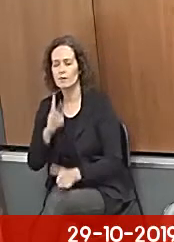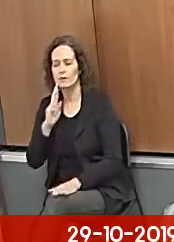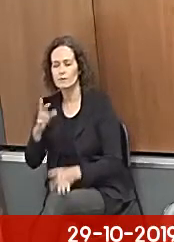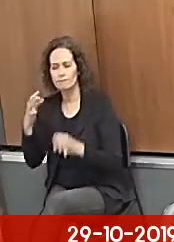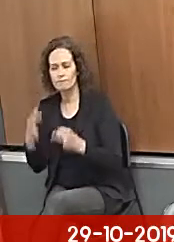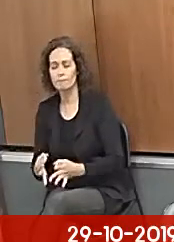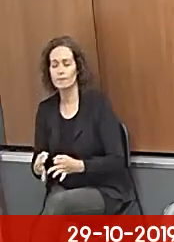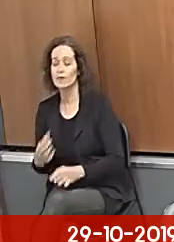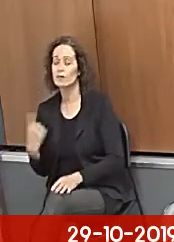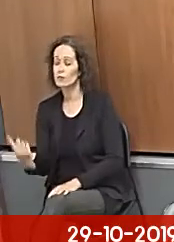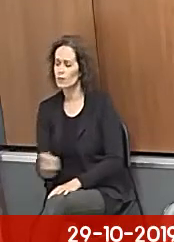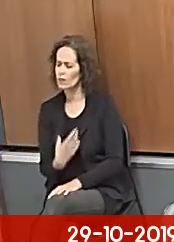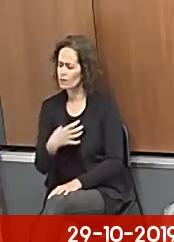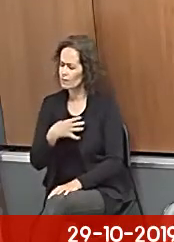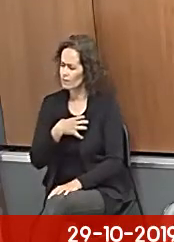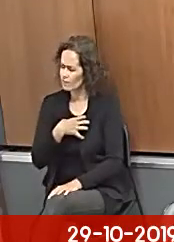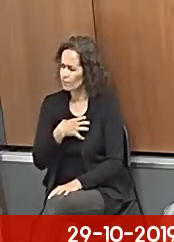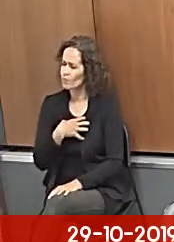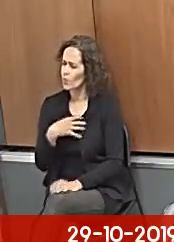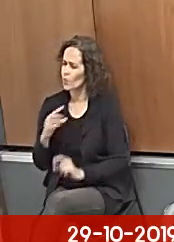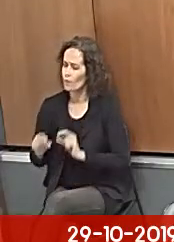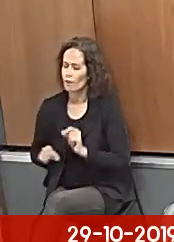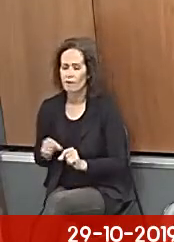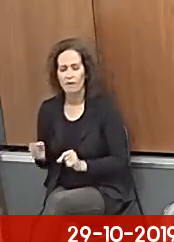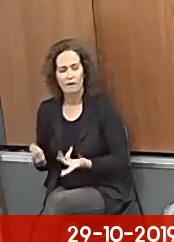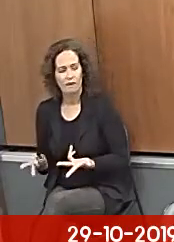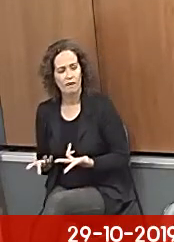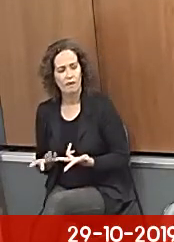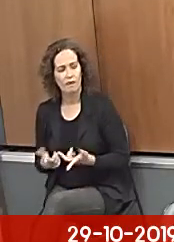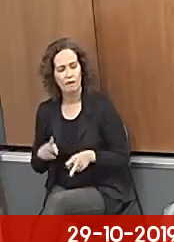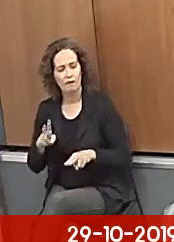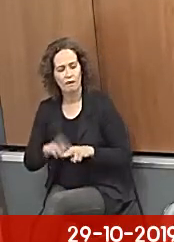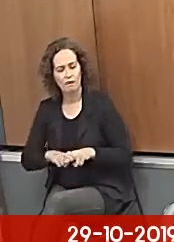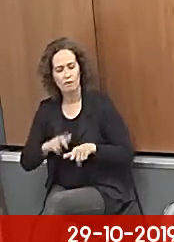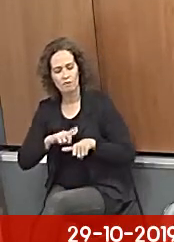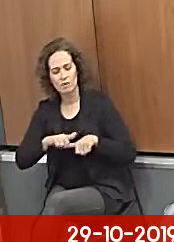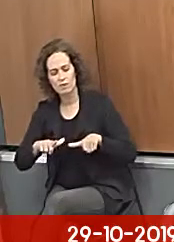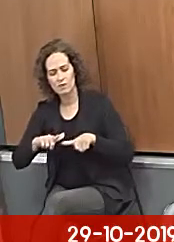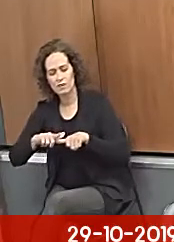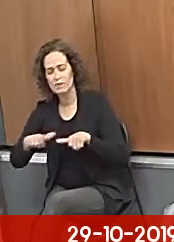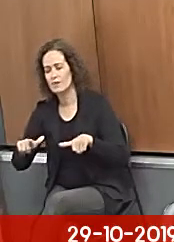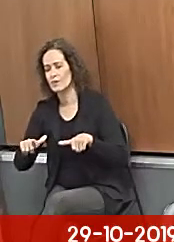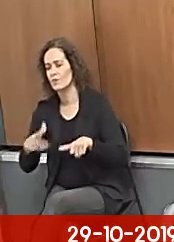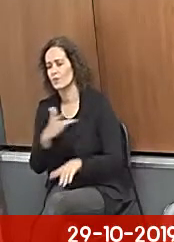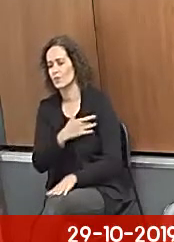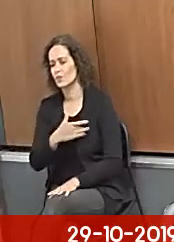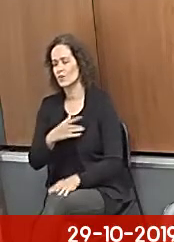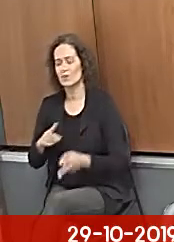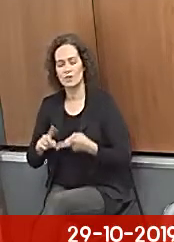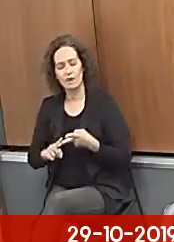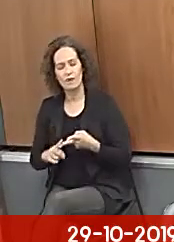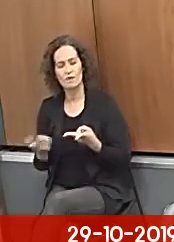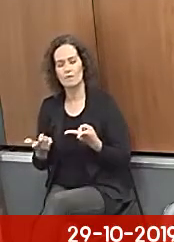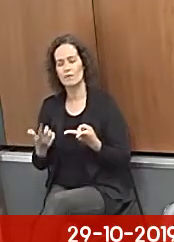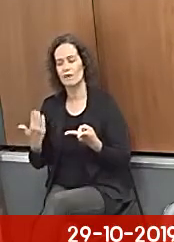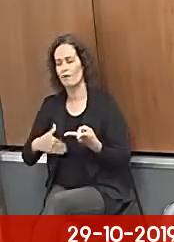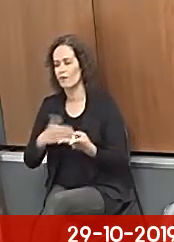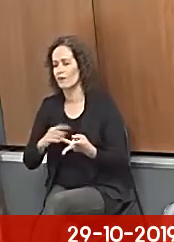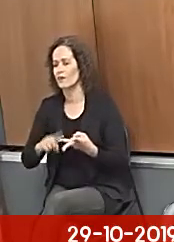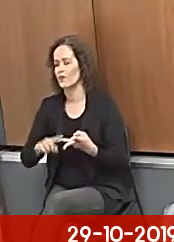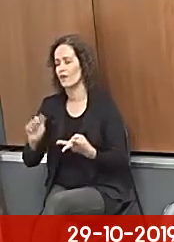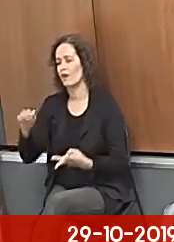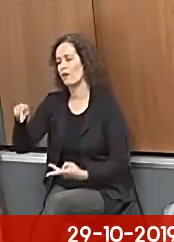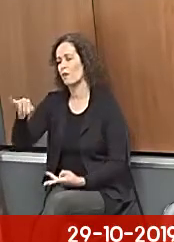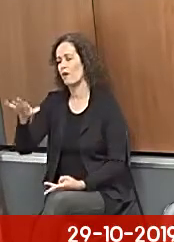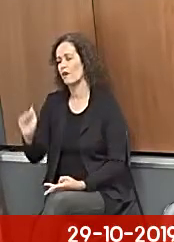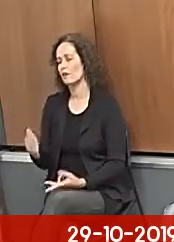nós sentimos muito as cadeiras vazias de Cruzeiro, Atlético e América. Sentimos muito. Convidados